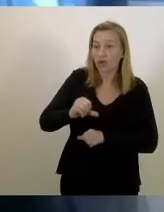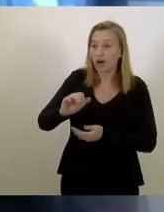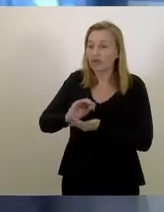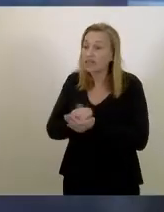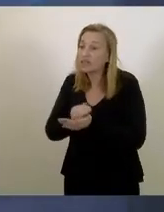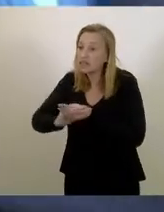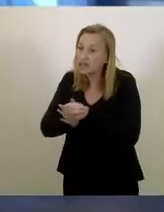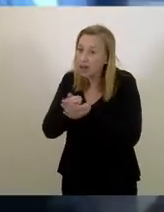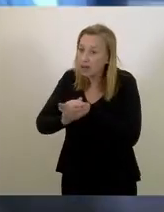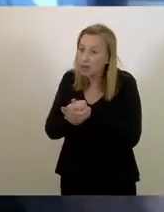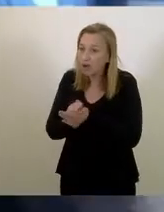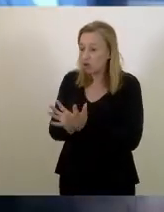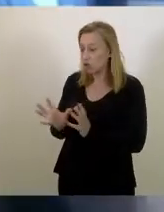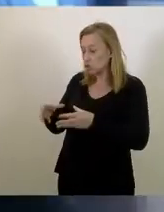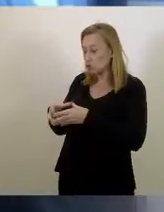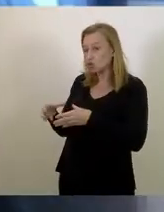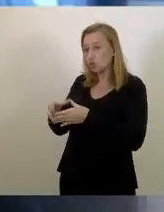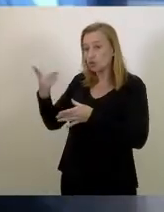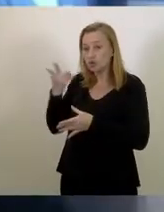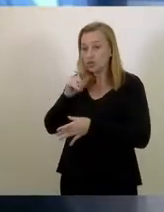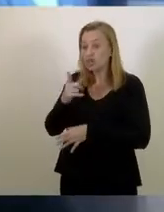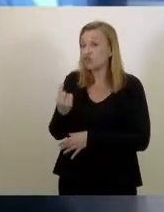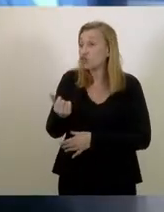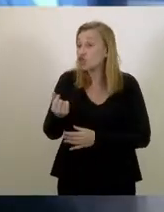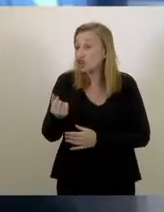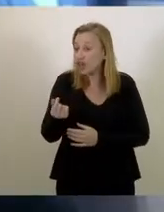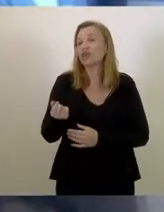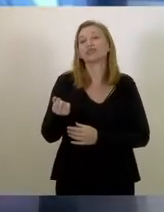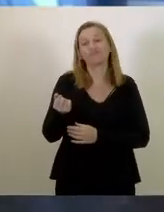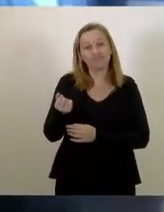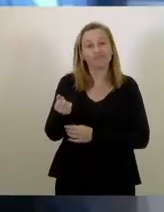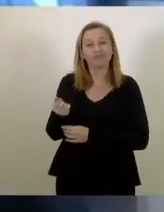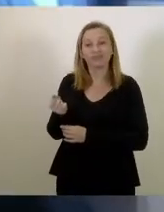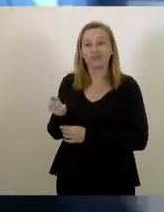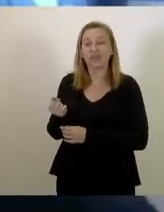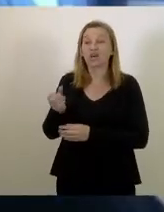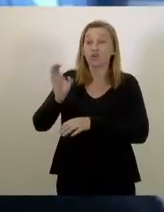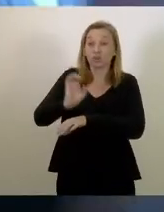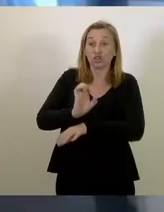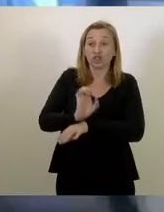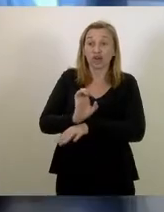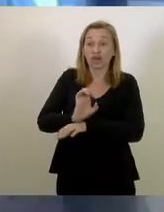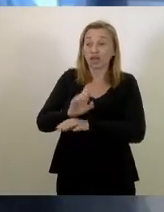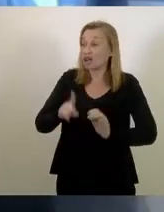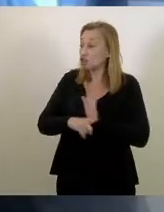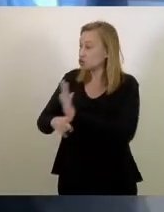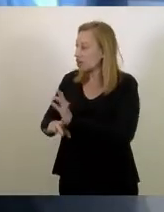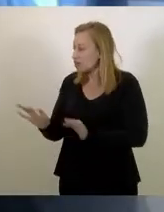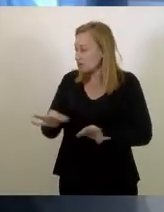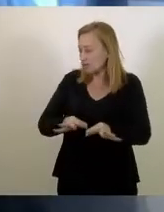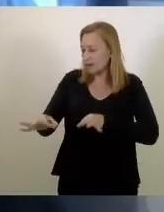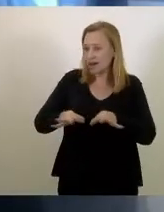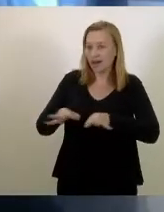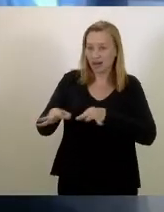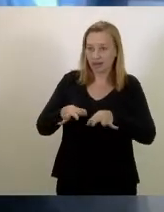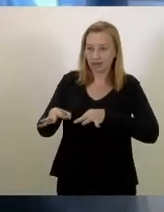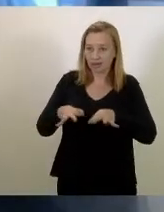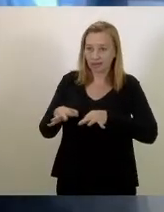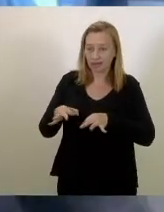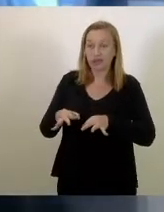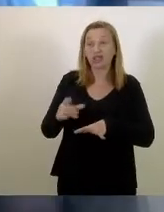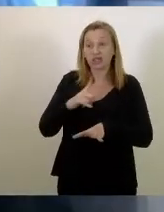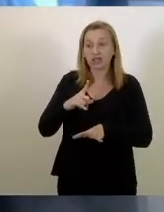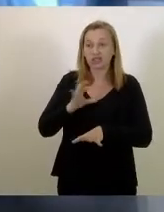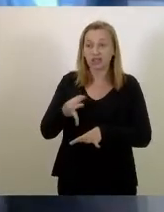e as cooperativas ganhavam dinheiro correspondente a isso que o estado ajudava a organizar mas não ficava com dinheiro nenhum obviamente